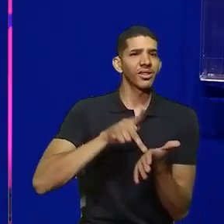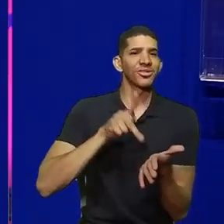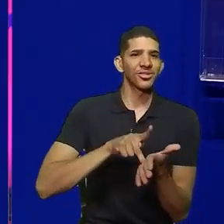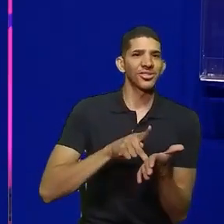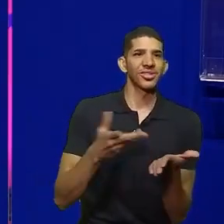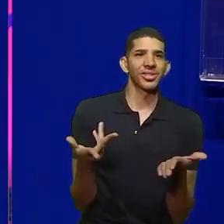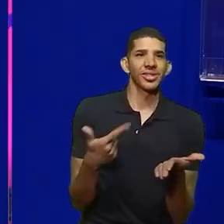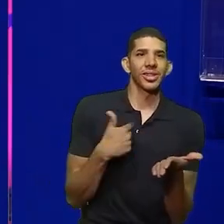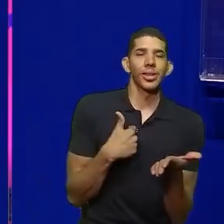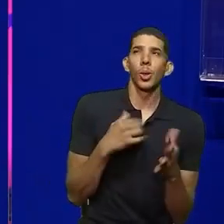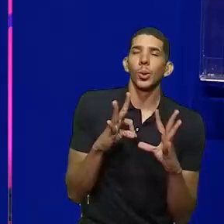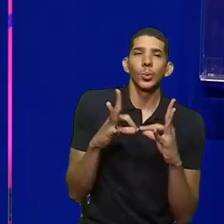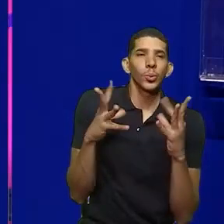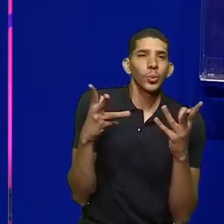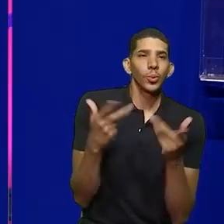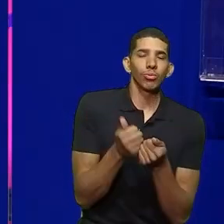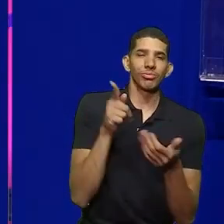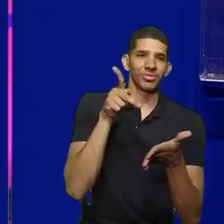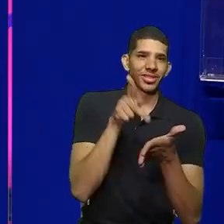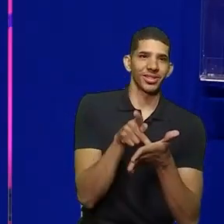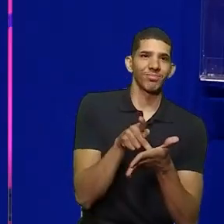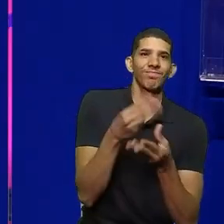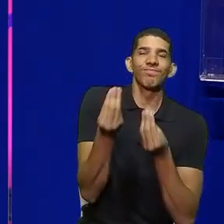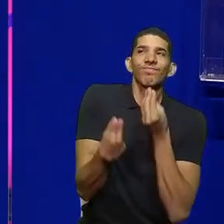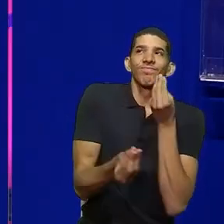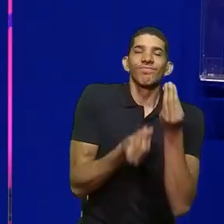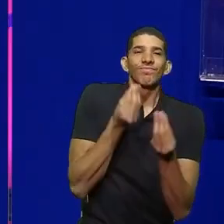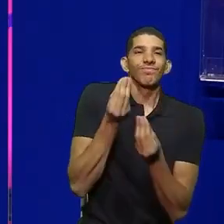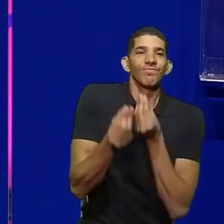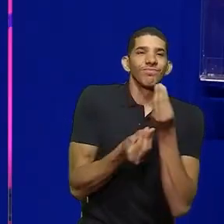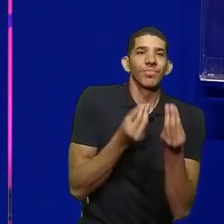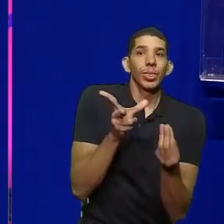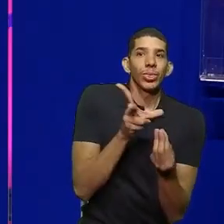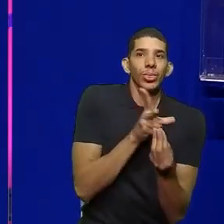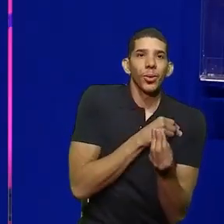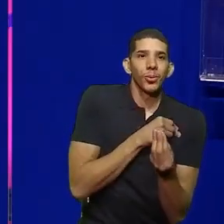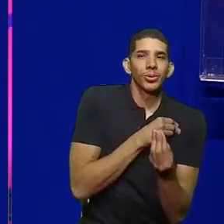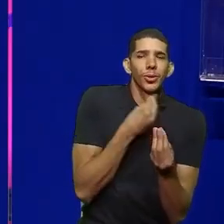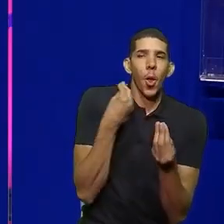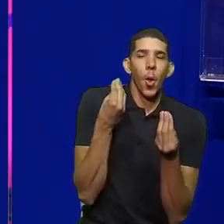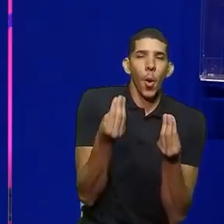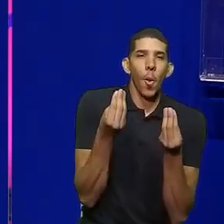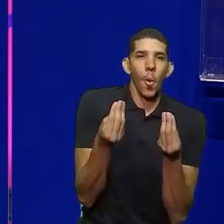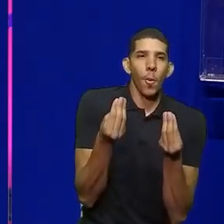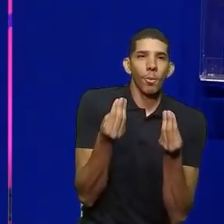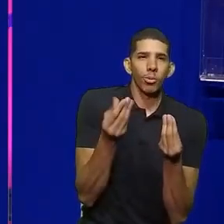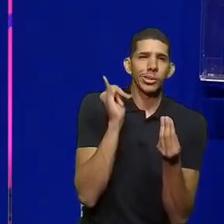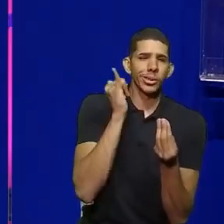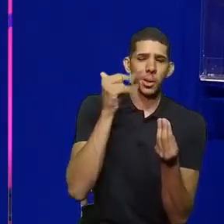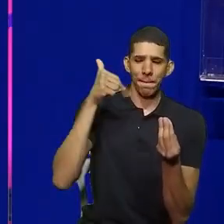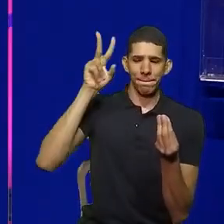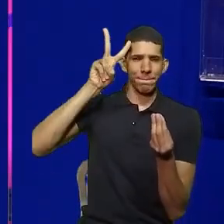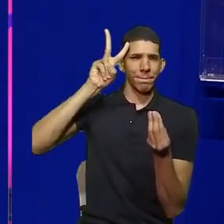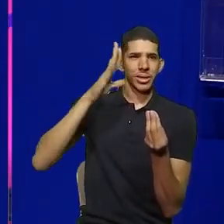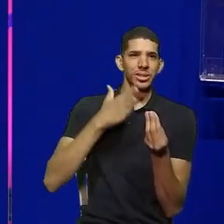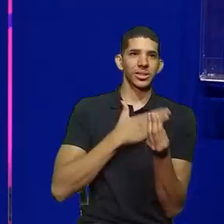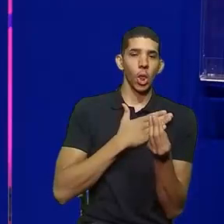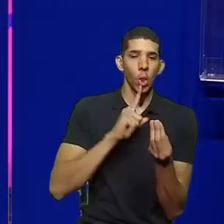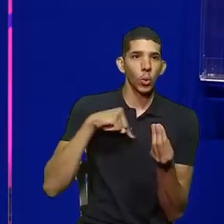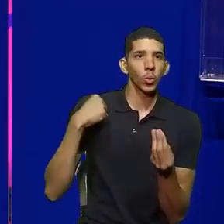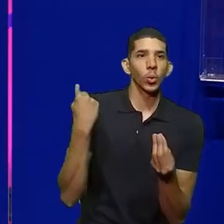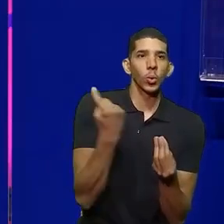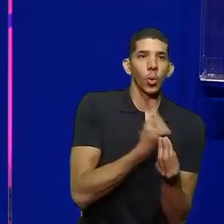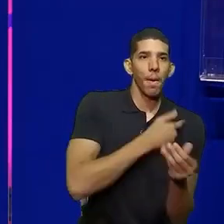é tudo verdade. Eu vendo, eu falei, não, como que a nossa história, que a história não é só minha, né? Transformou